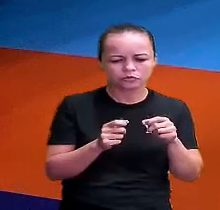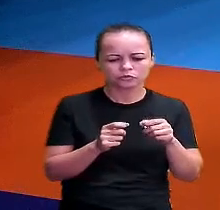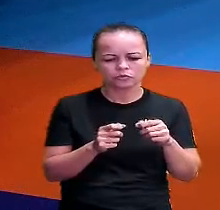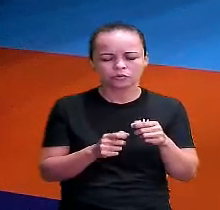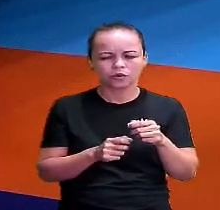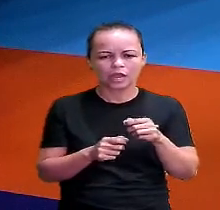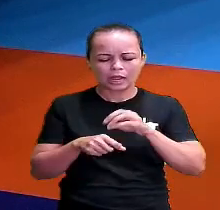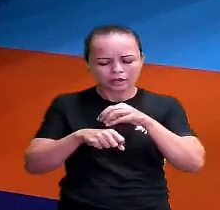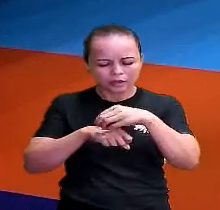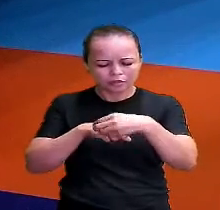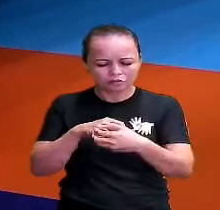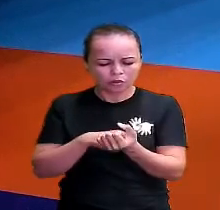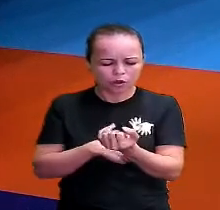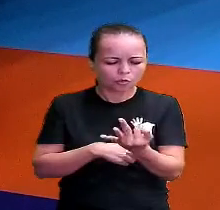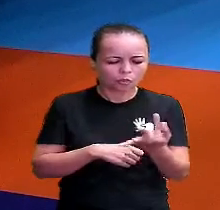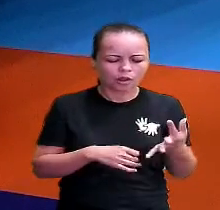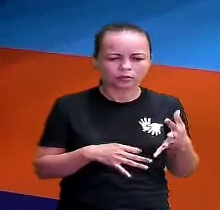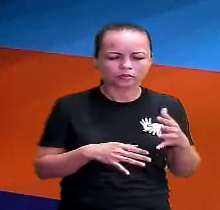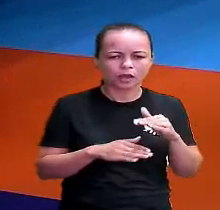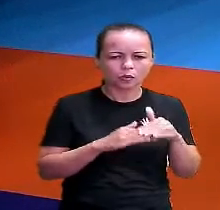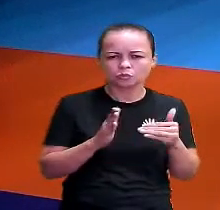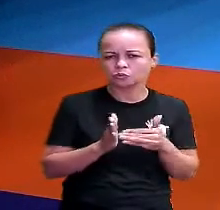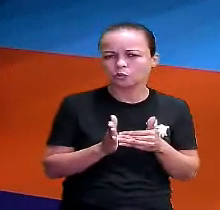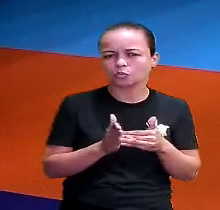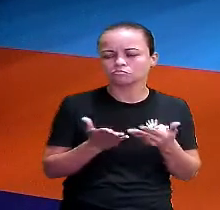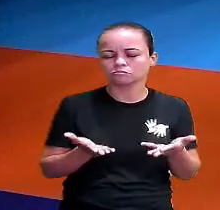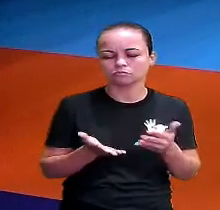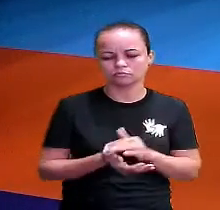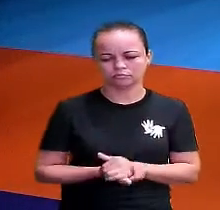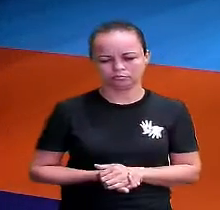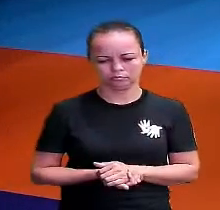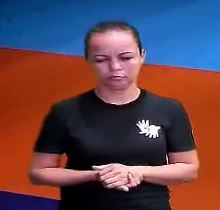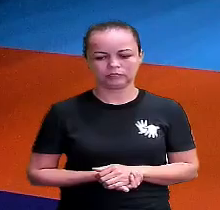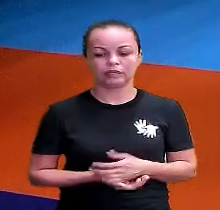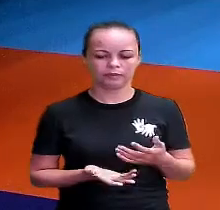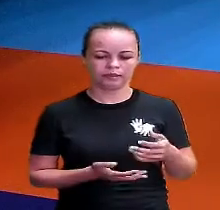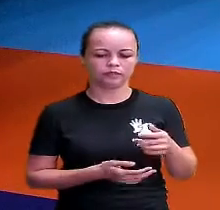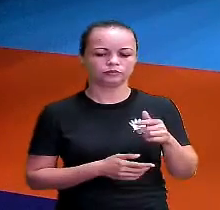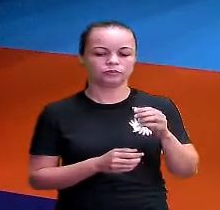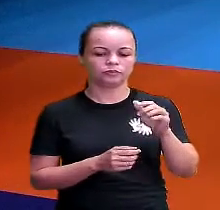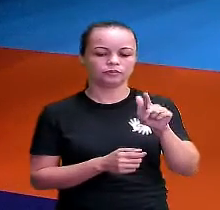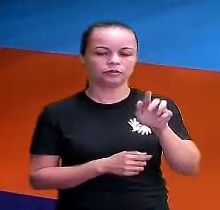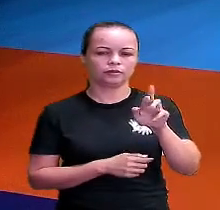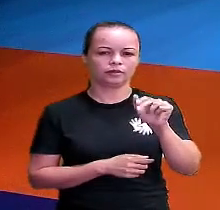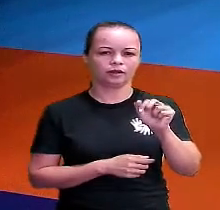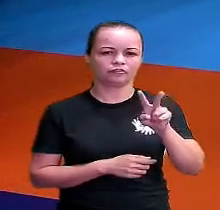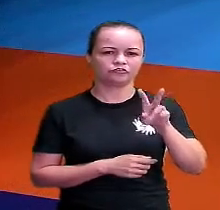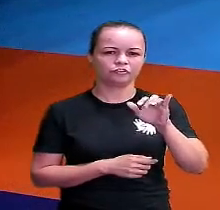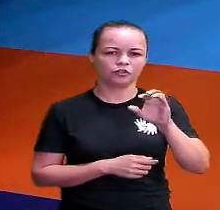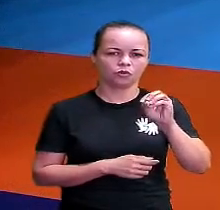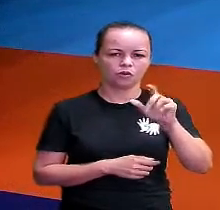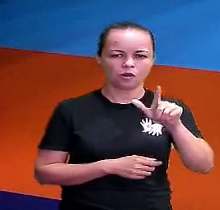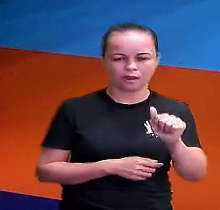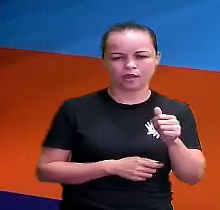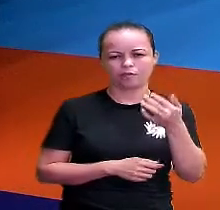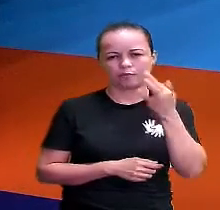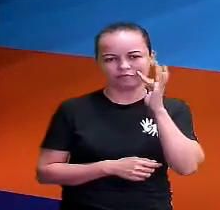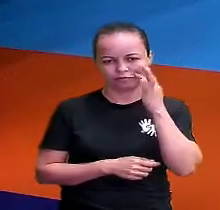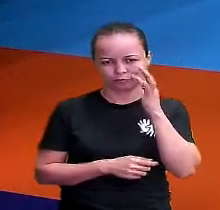graviolas ele terá colhido ao todo? Lembrando que graviola é uma fruta, tá certo, gente? Ó, então ele já tem